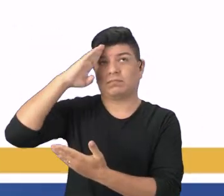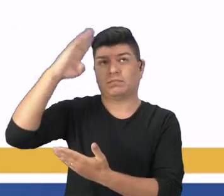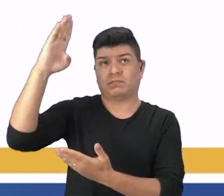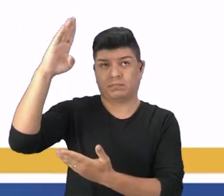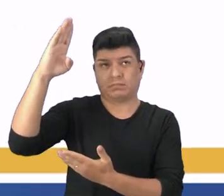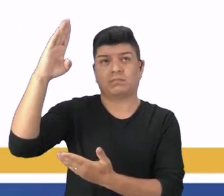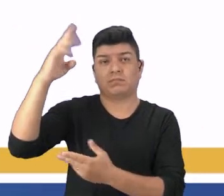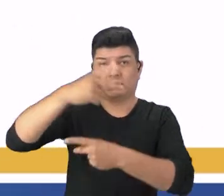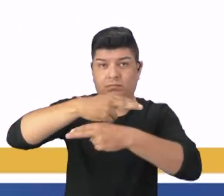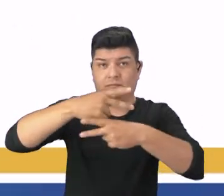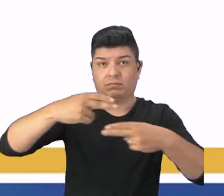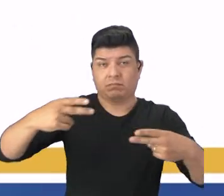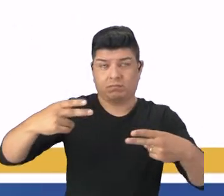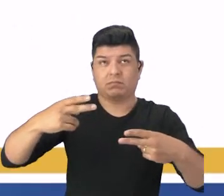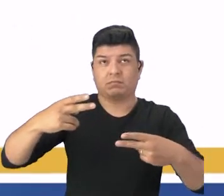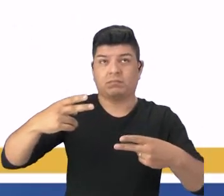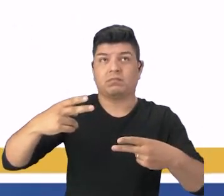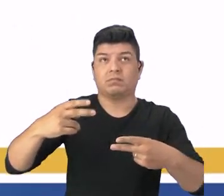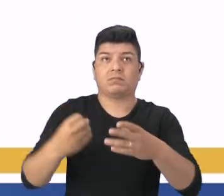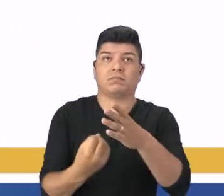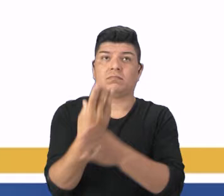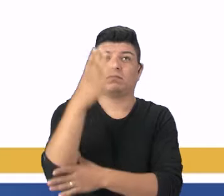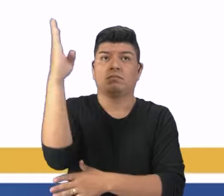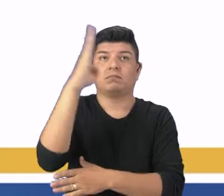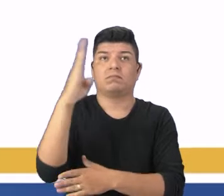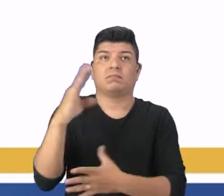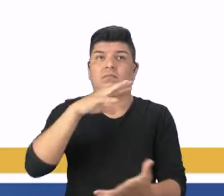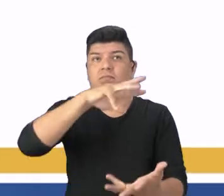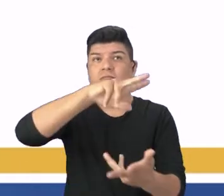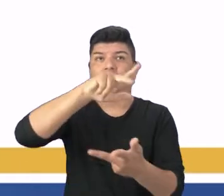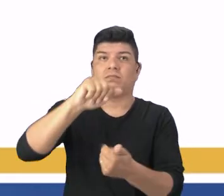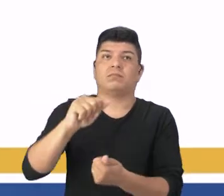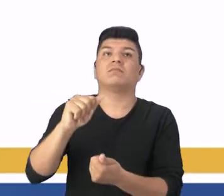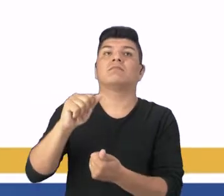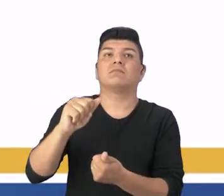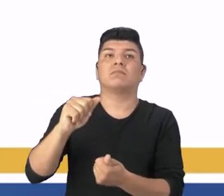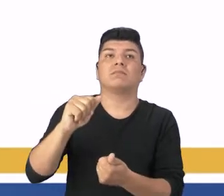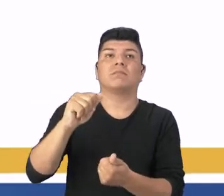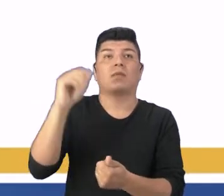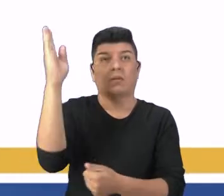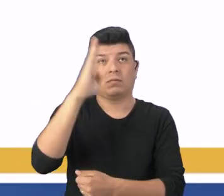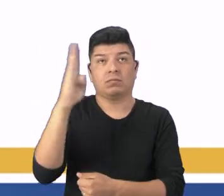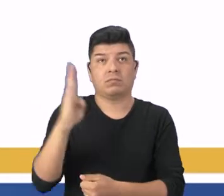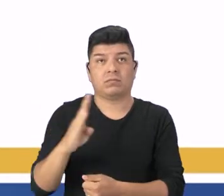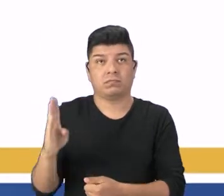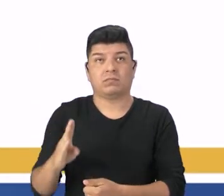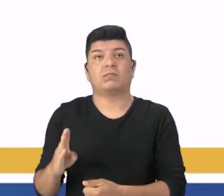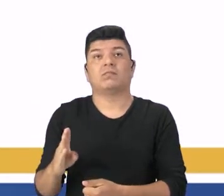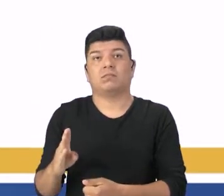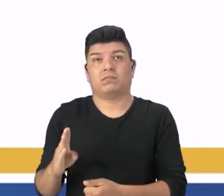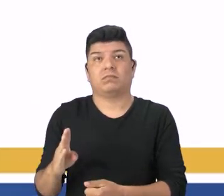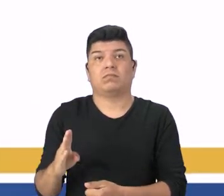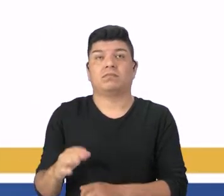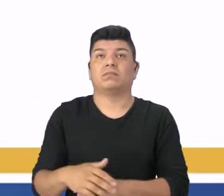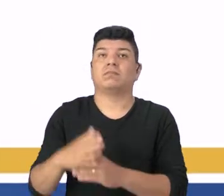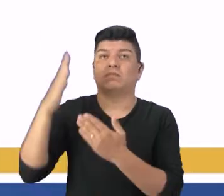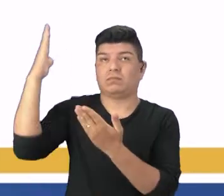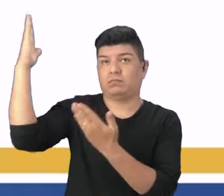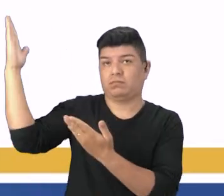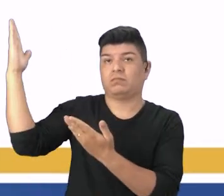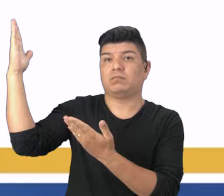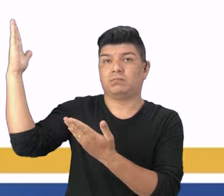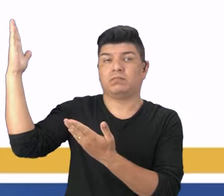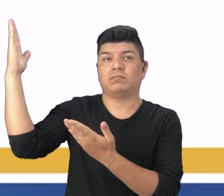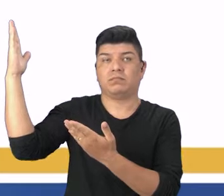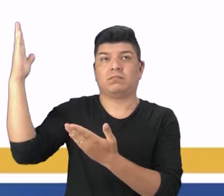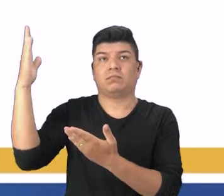principais produtos que são produzidos no Brasil e no mundo, né? O Brasil é o principal produtor